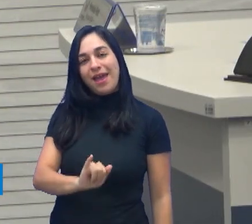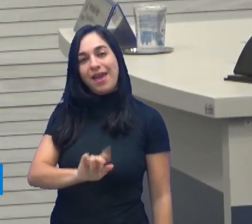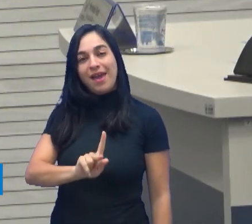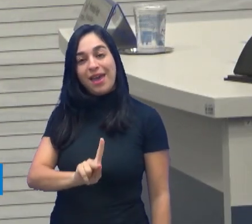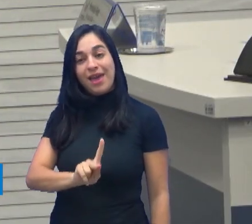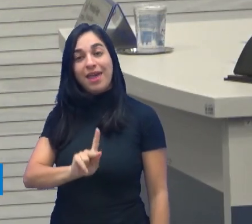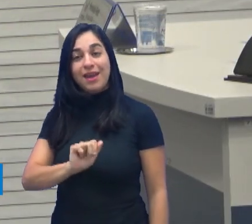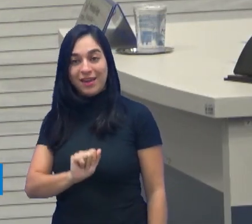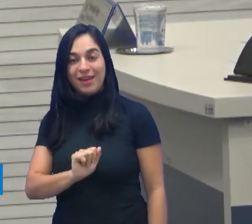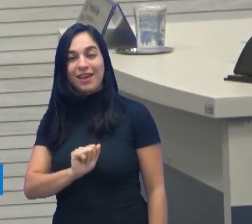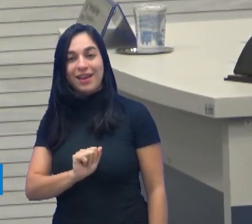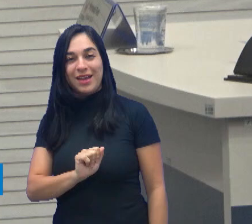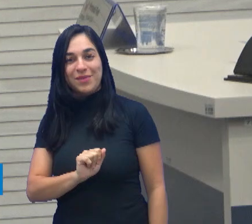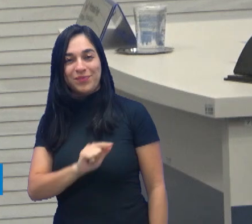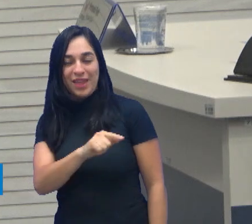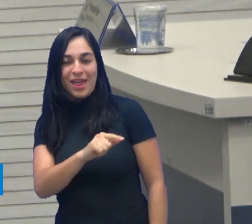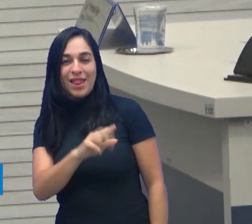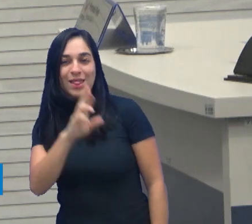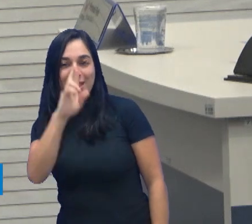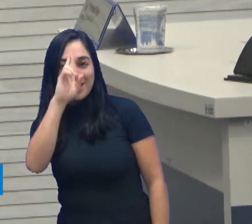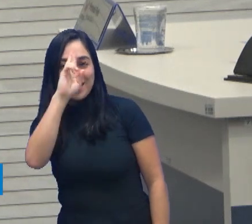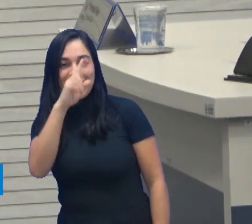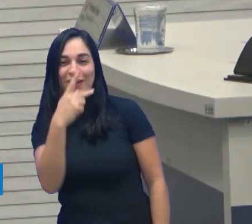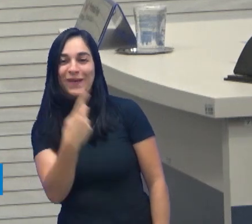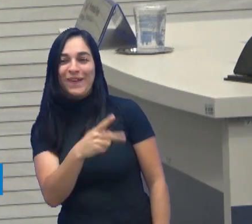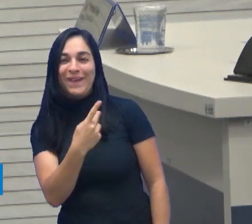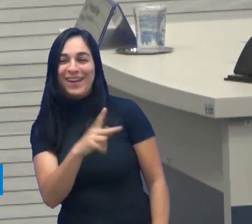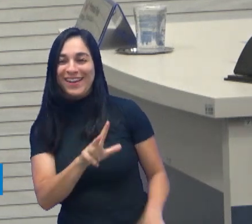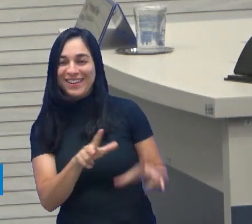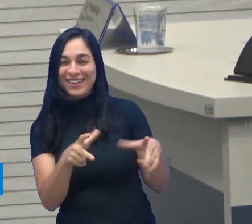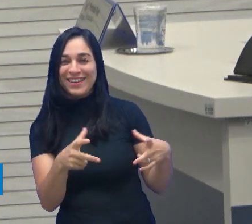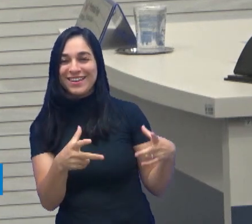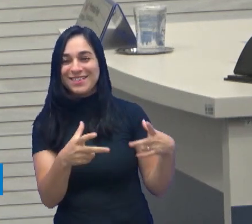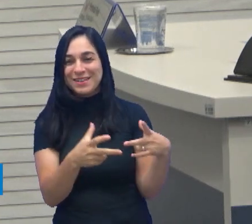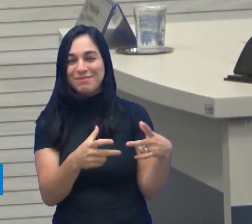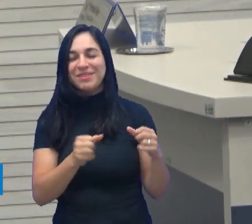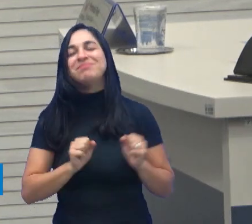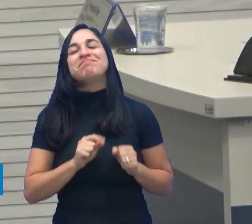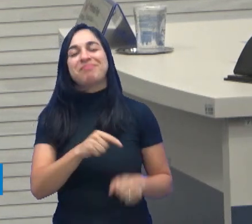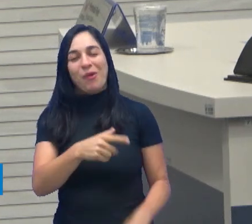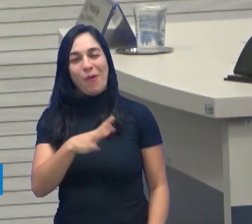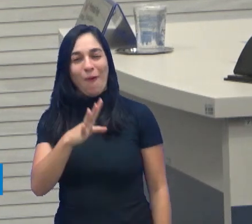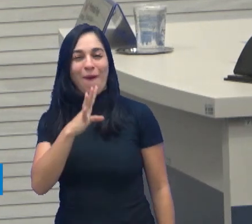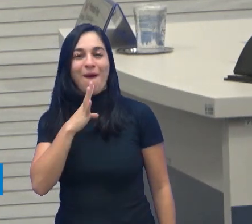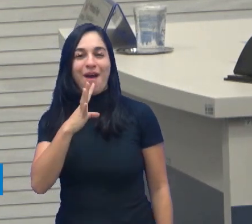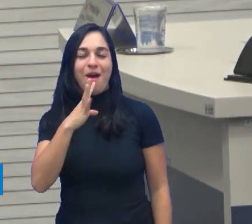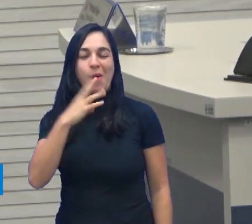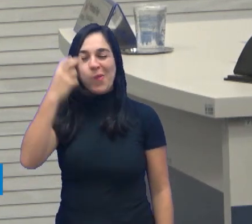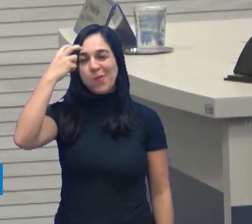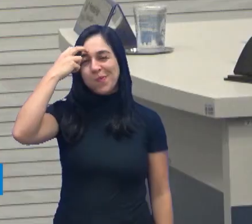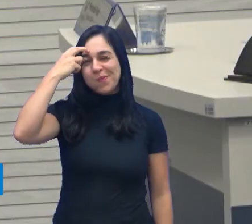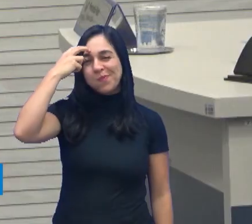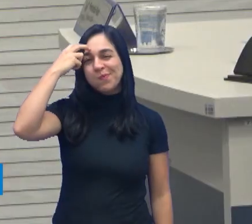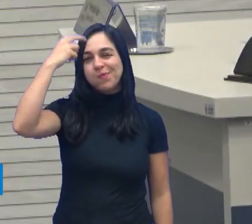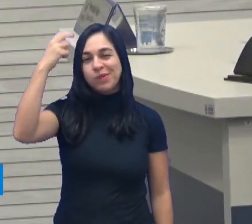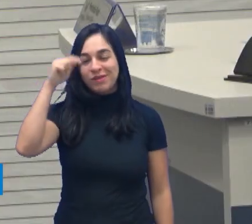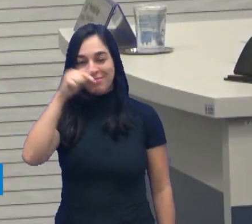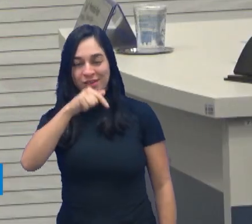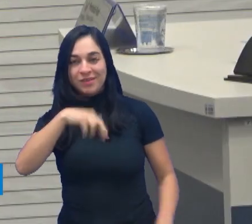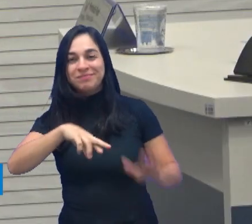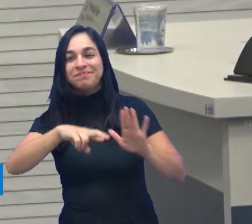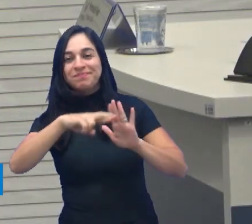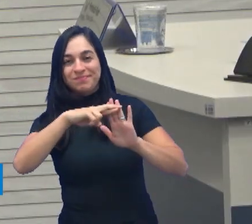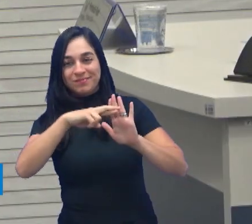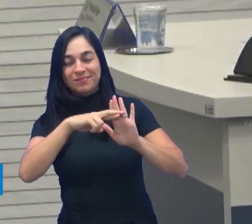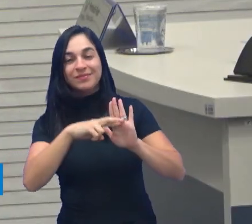Carinhosamente chamada de Senhora do Plenário, né? Vasto conhecimento que ela tem aqui do regimento interno,